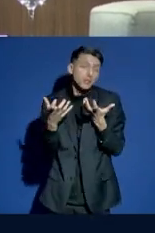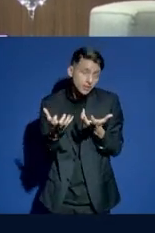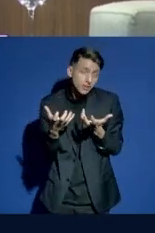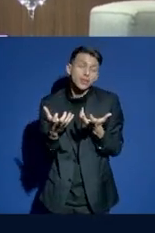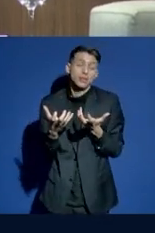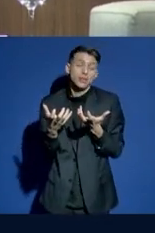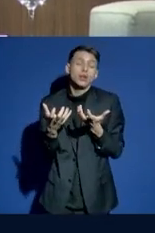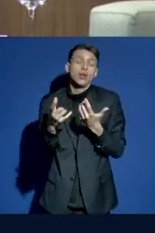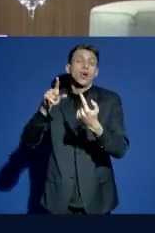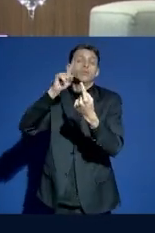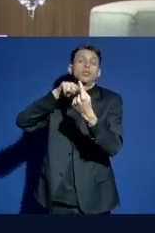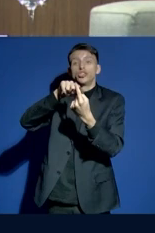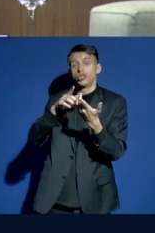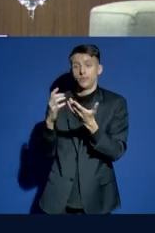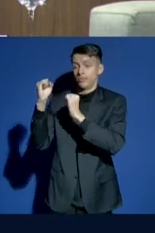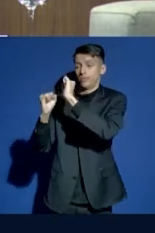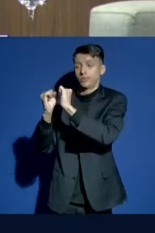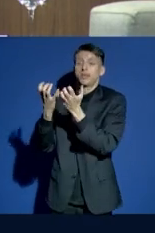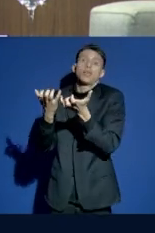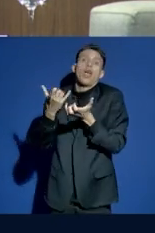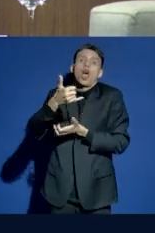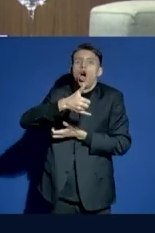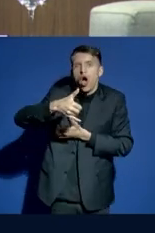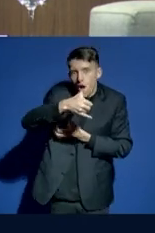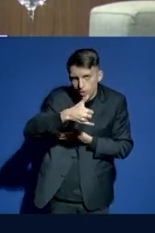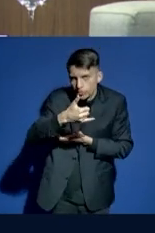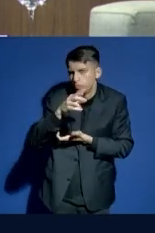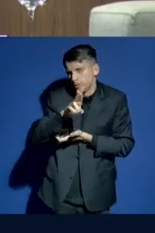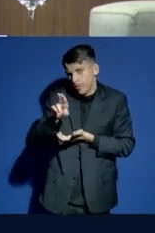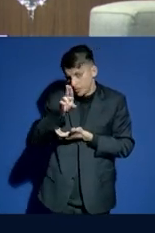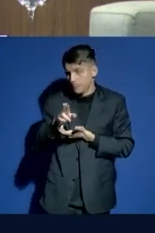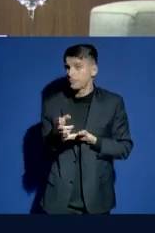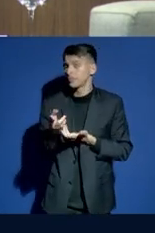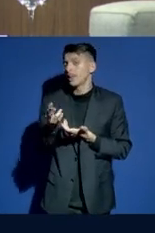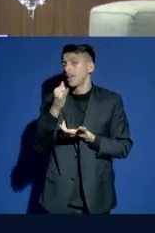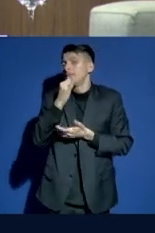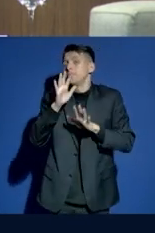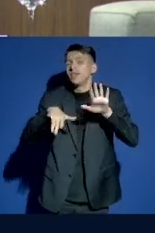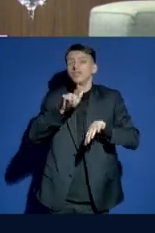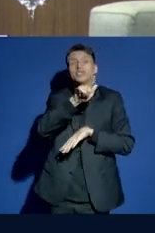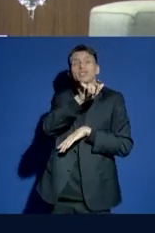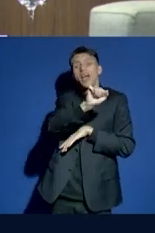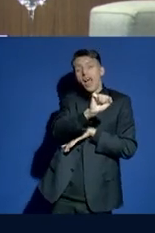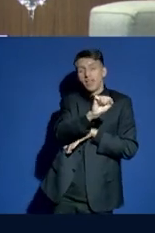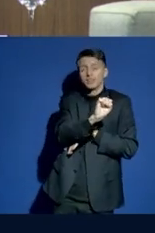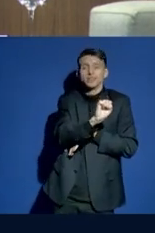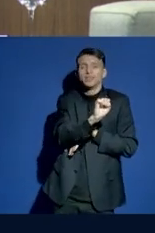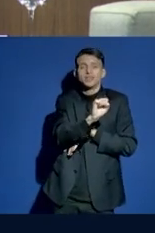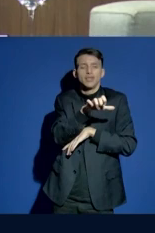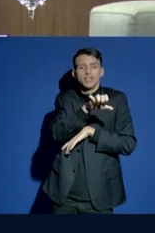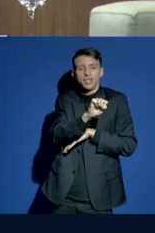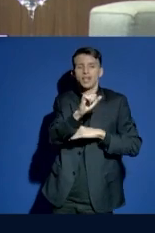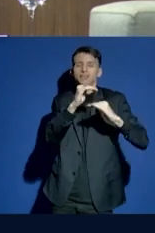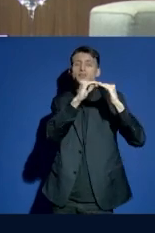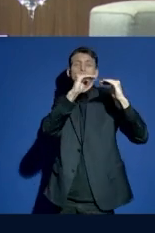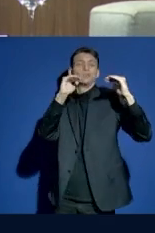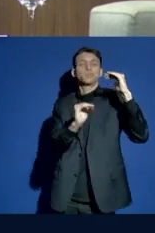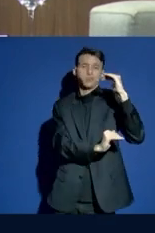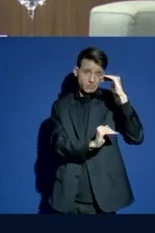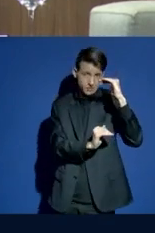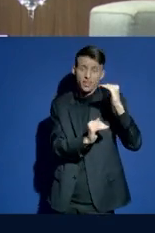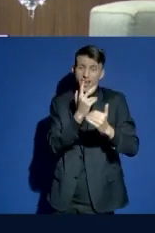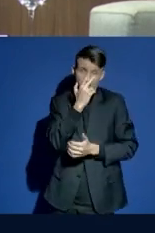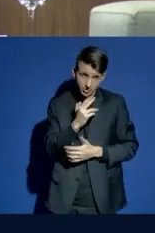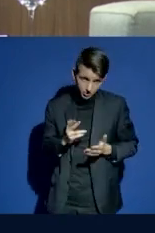do óleo ele tratare o gás como subproduto e assim foi nos últimos anos